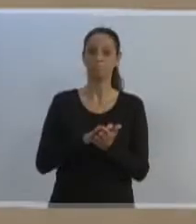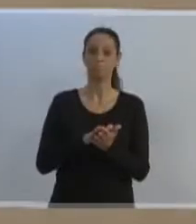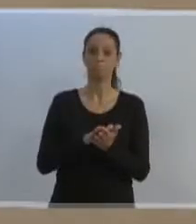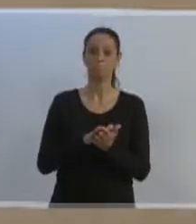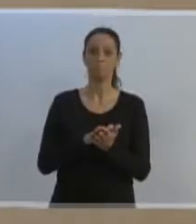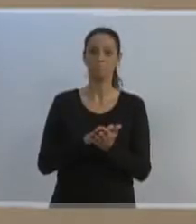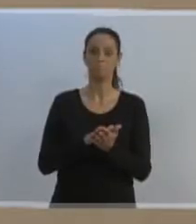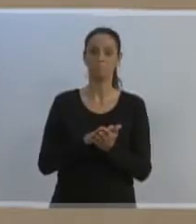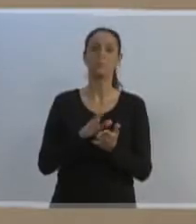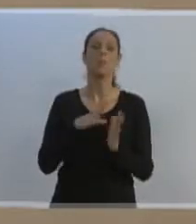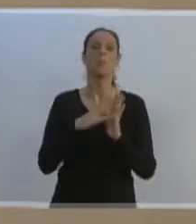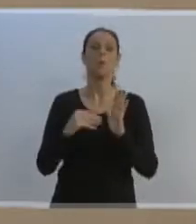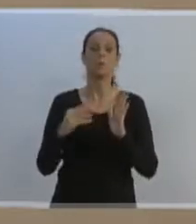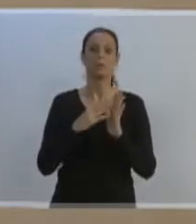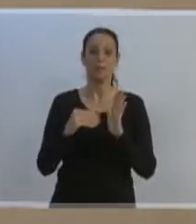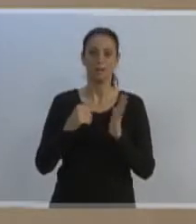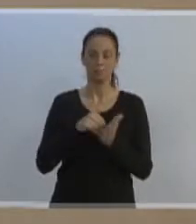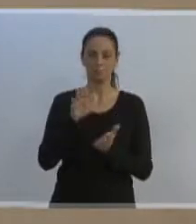aqui.